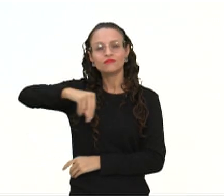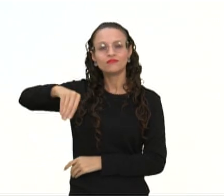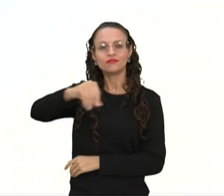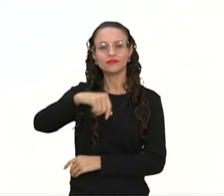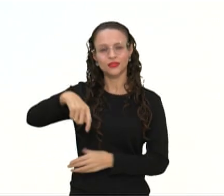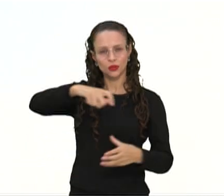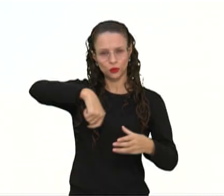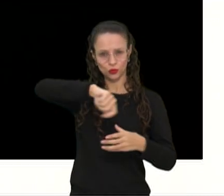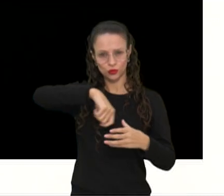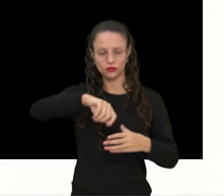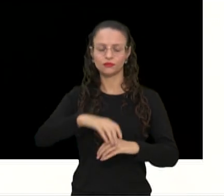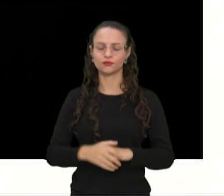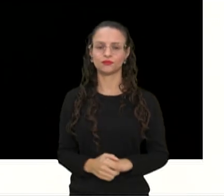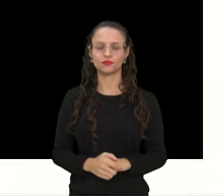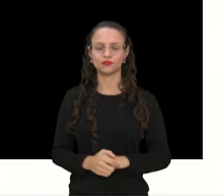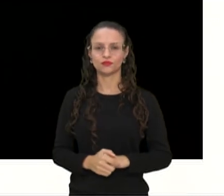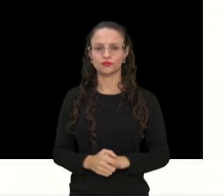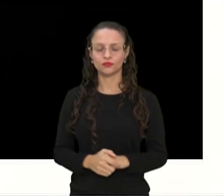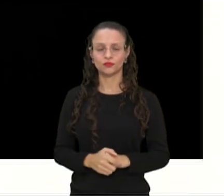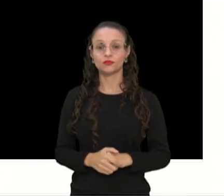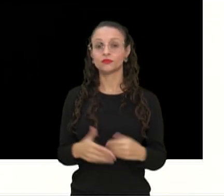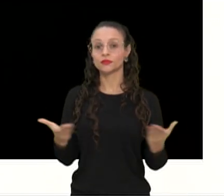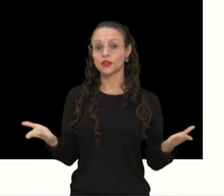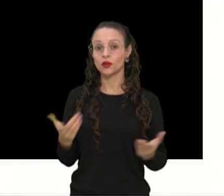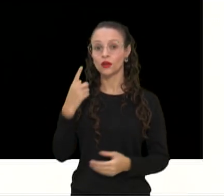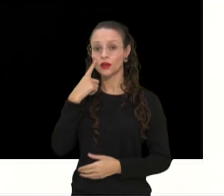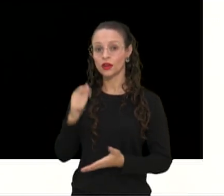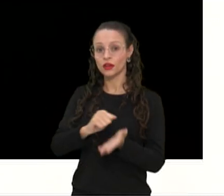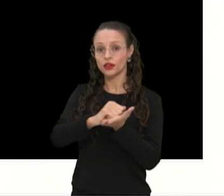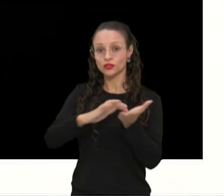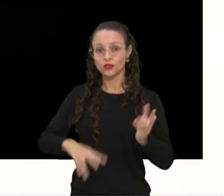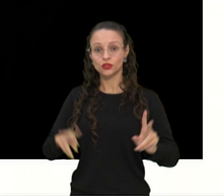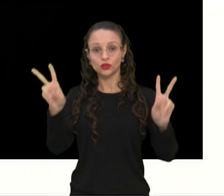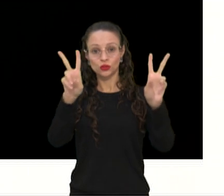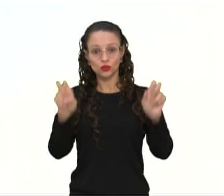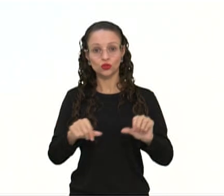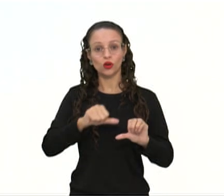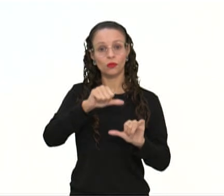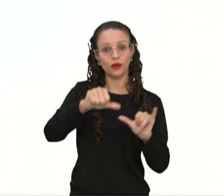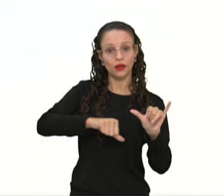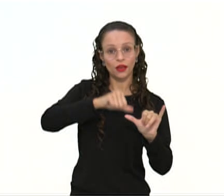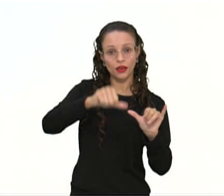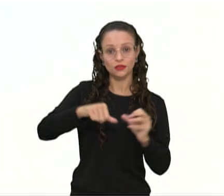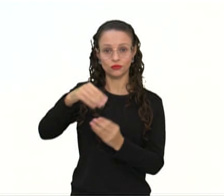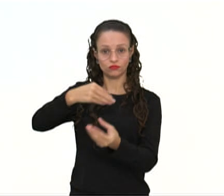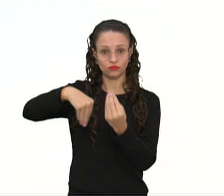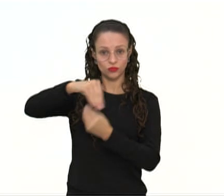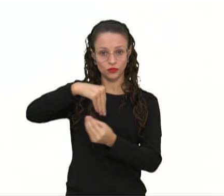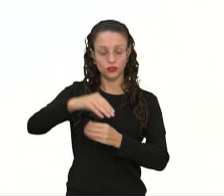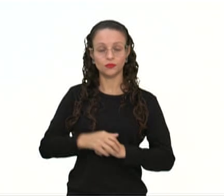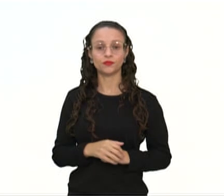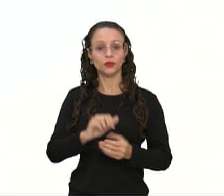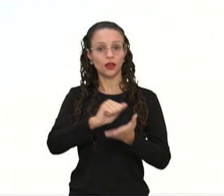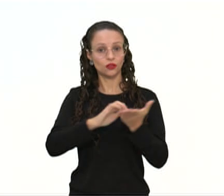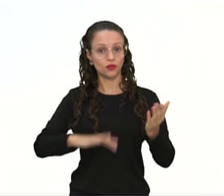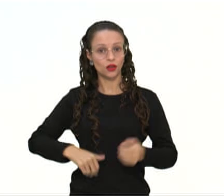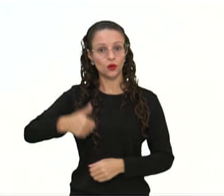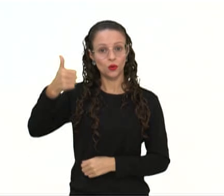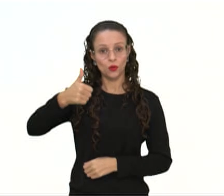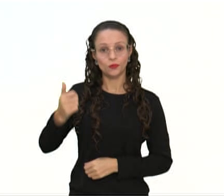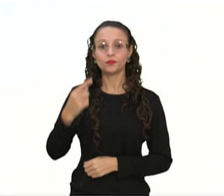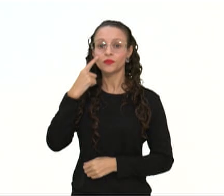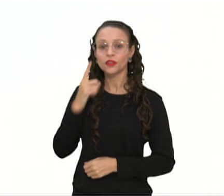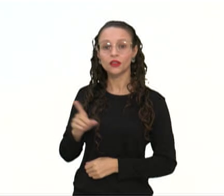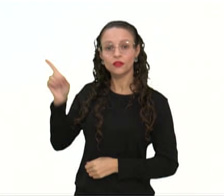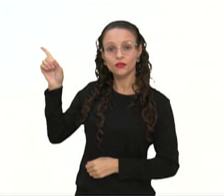gente usa em casa. Agora vamos ver um exercício sobre reação de neutralização. Atividade 1. A